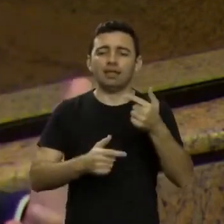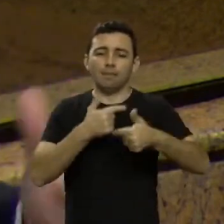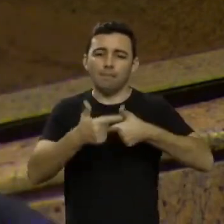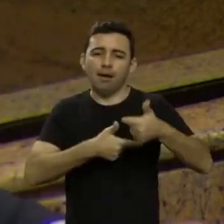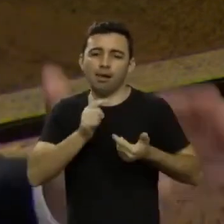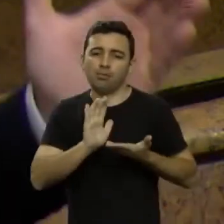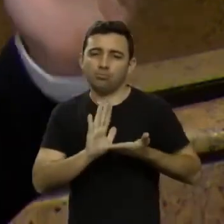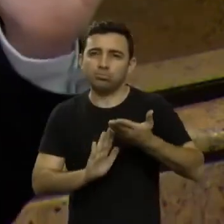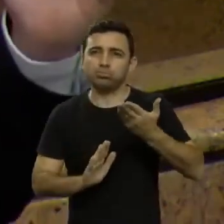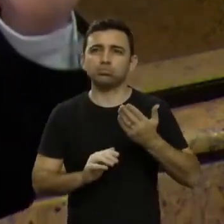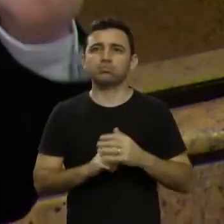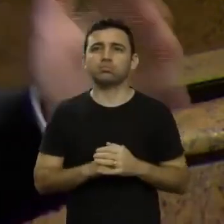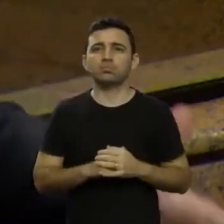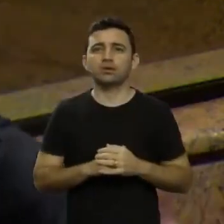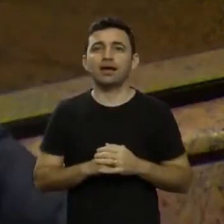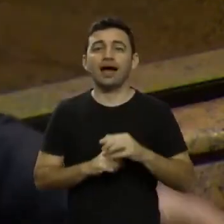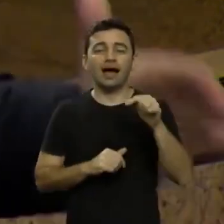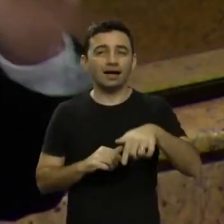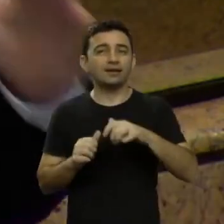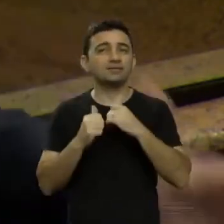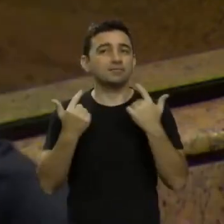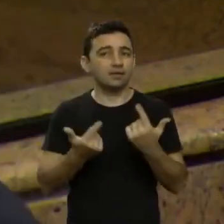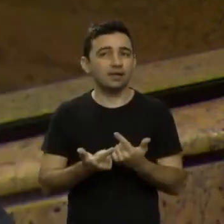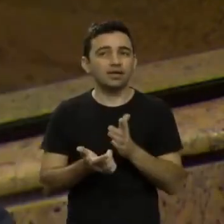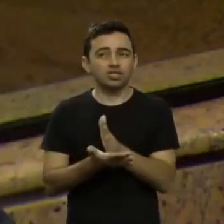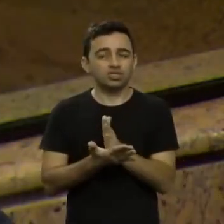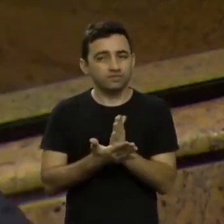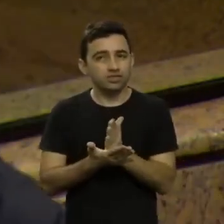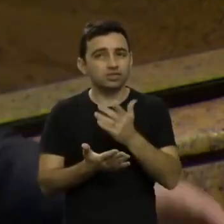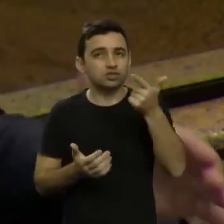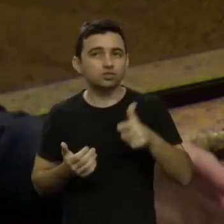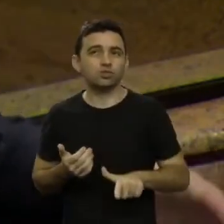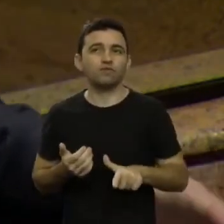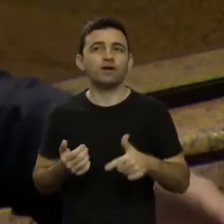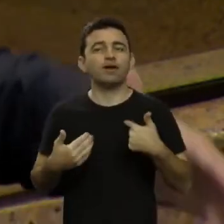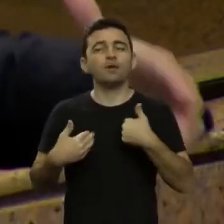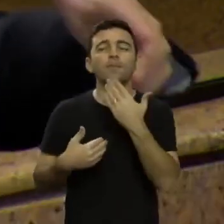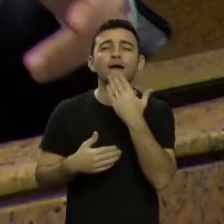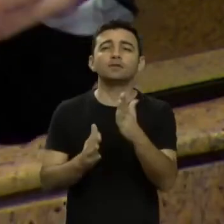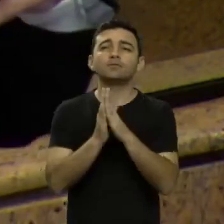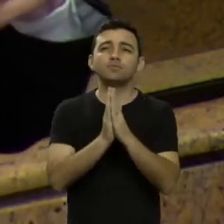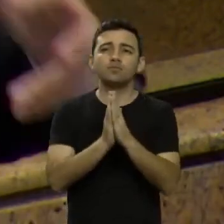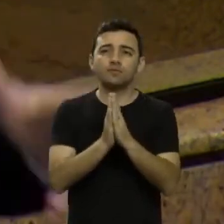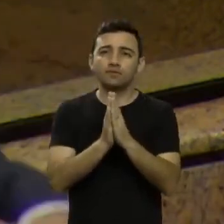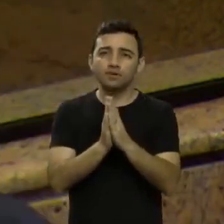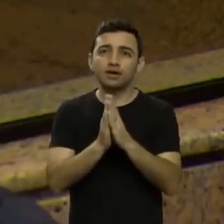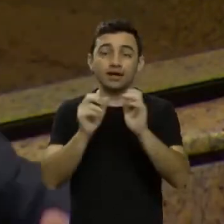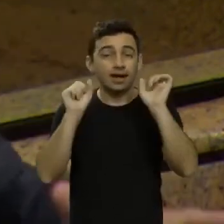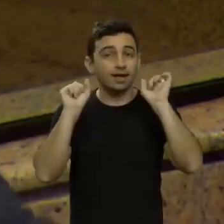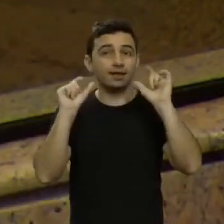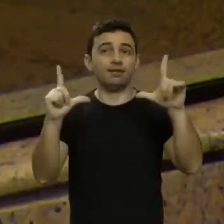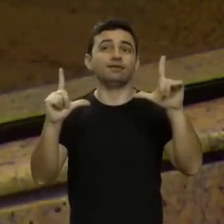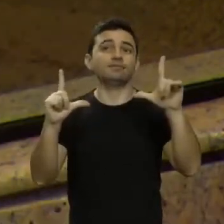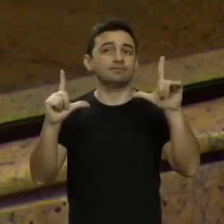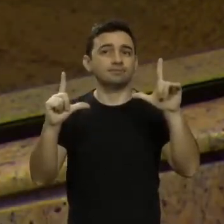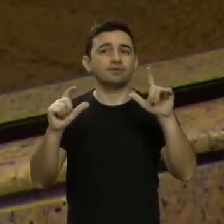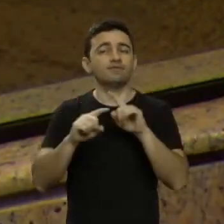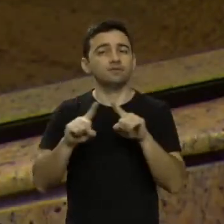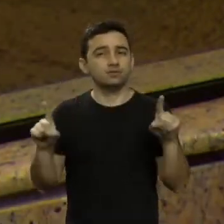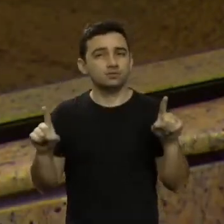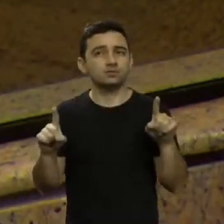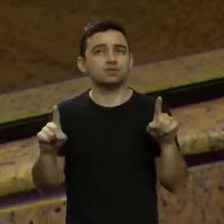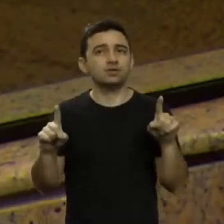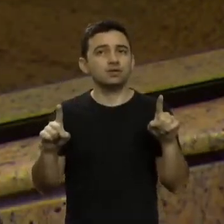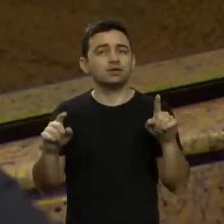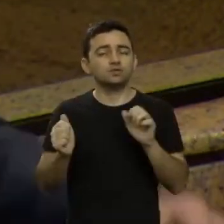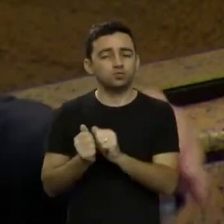tudo. Então, essa casa será dividida. E, novamente, eu peço, eu faço esse alerta para que essa casa fique